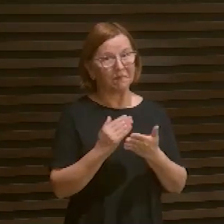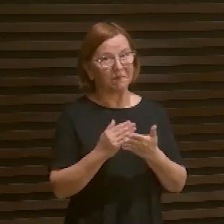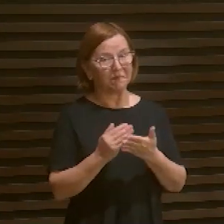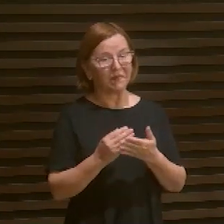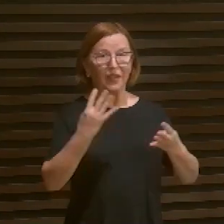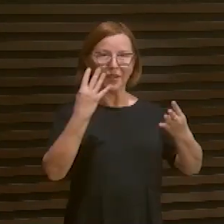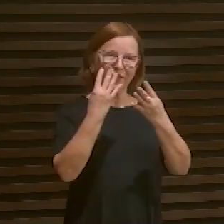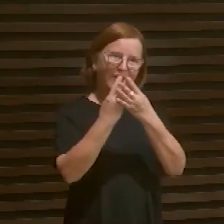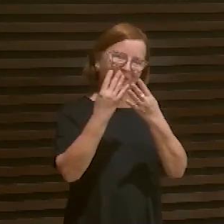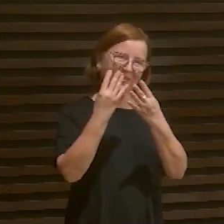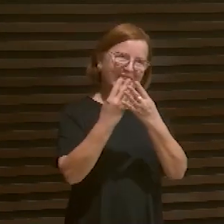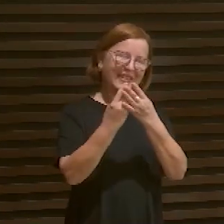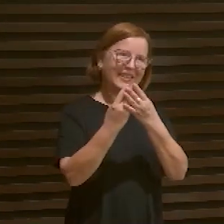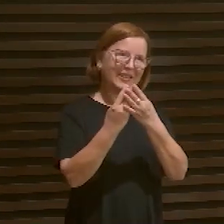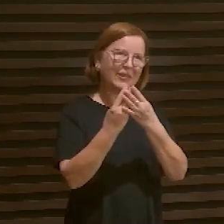confissão